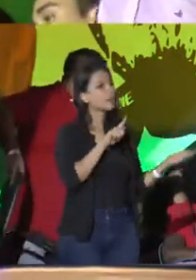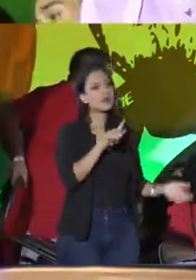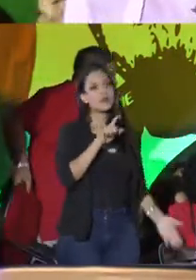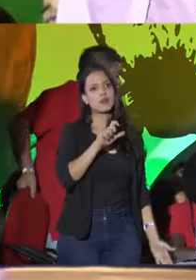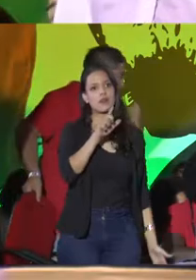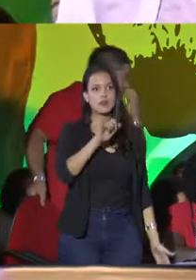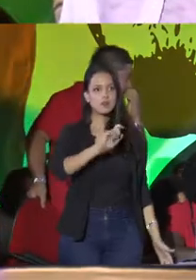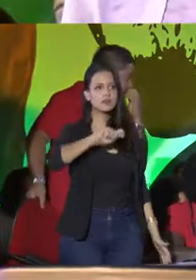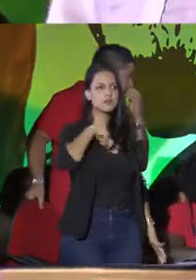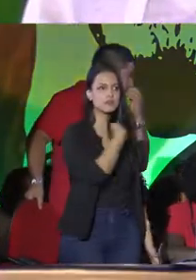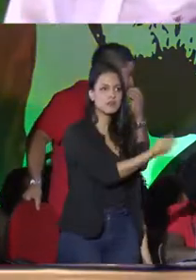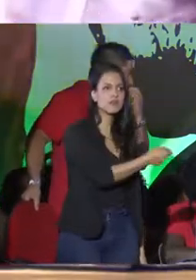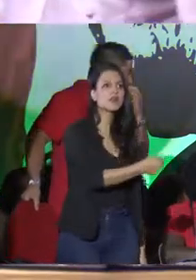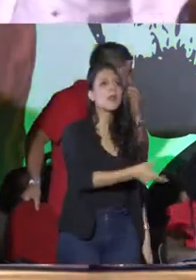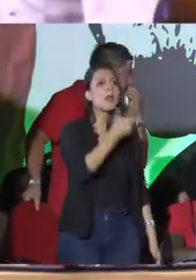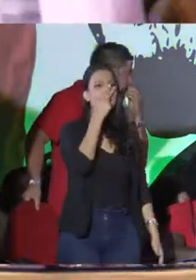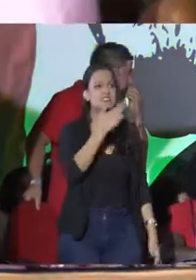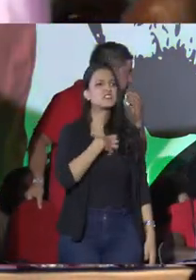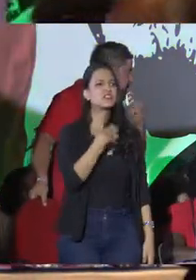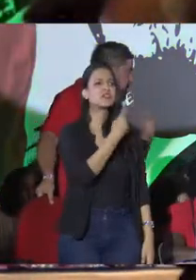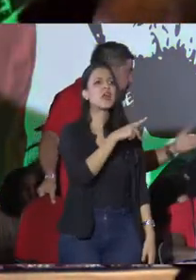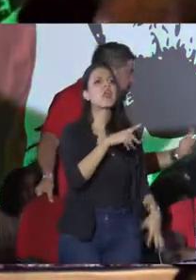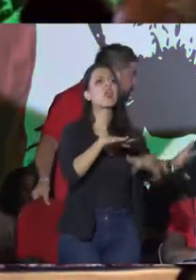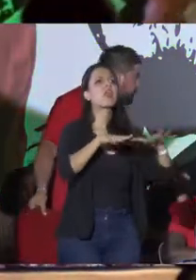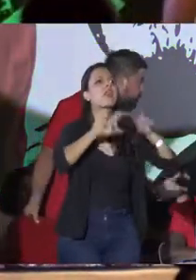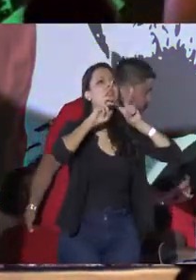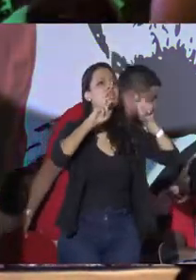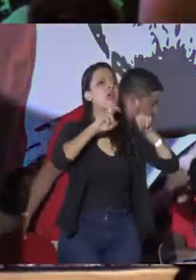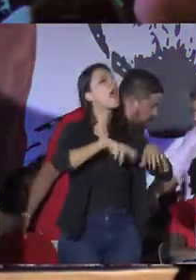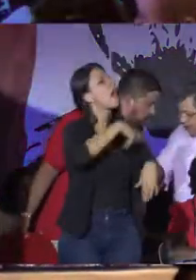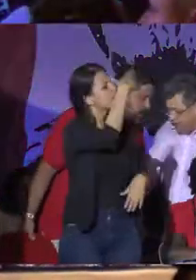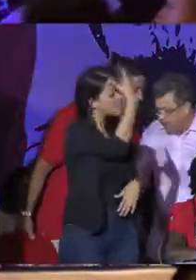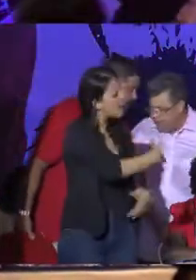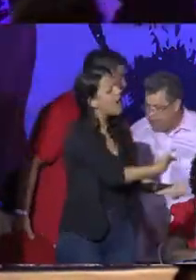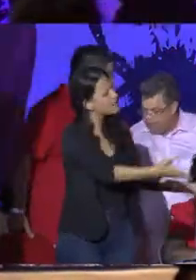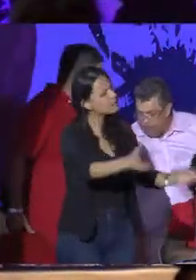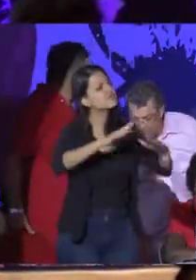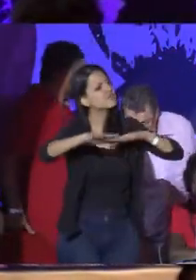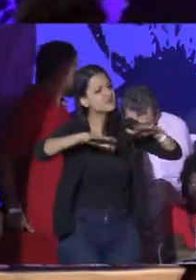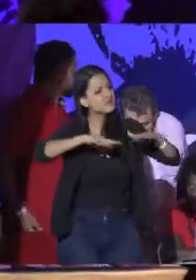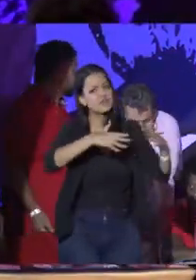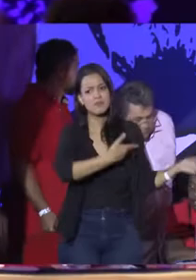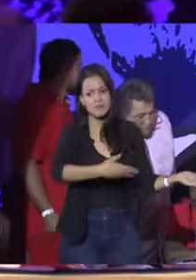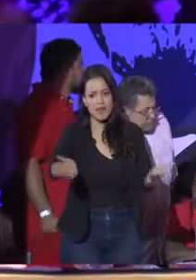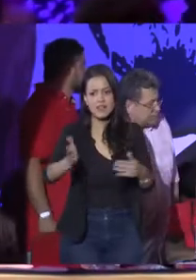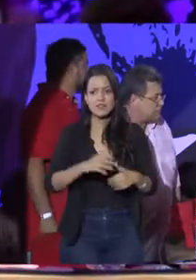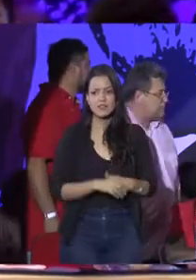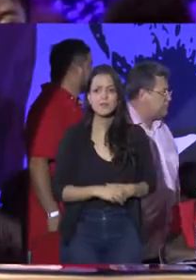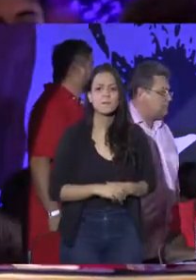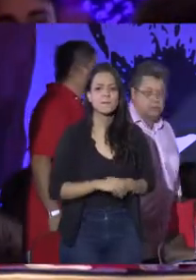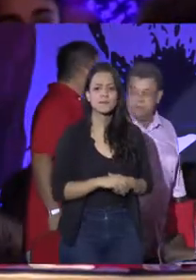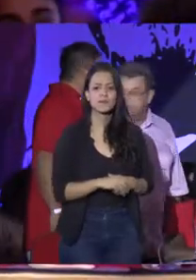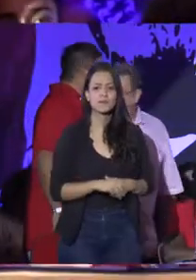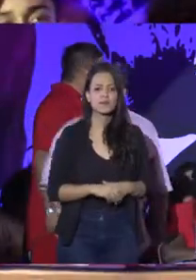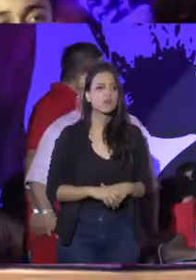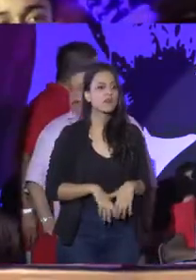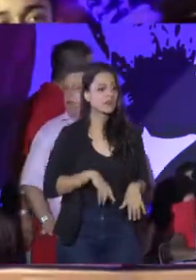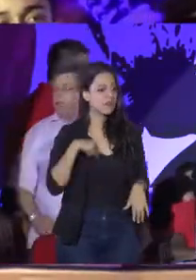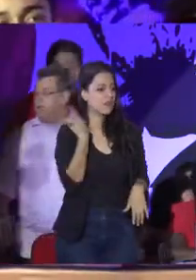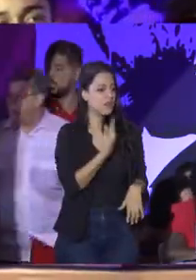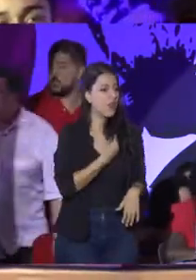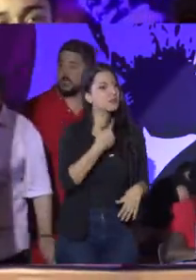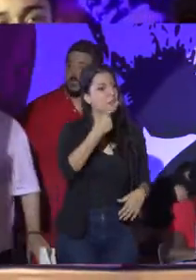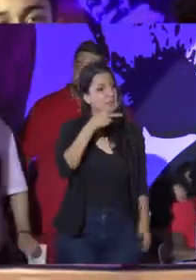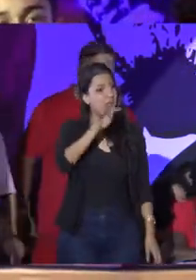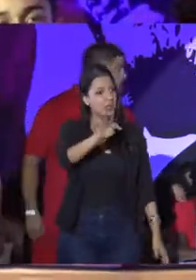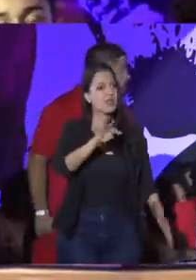estava sendo taxada de muito movimentista. Seja mais movimento, companheira Gleice! Seja mais movimento! É isso que a